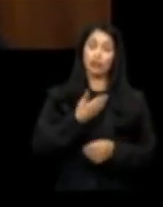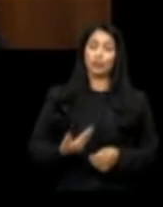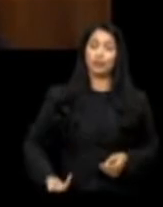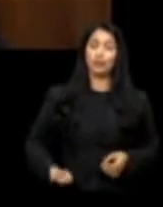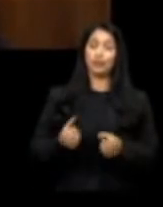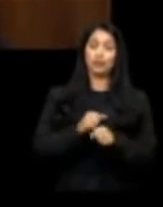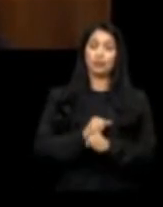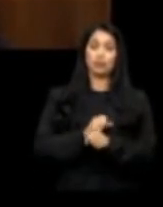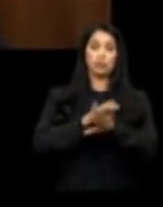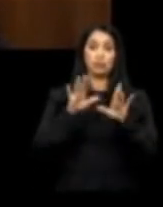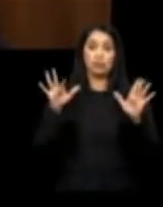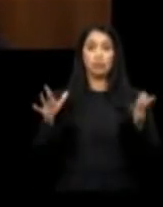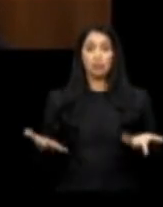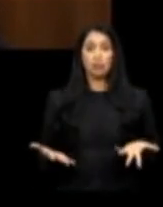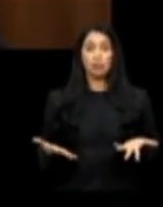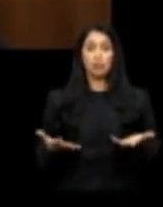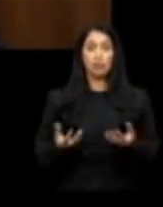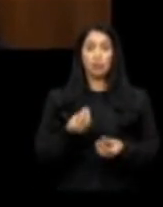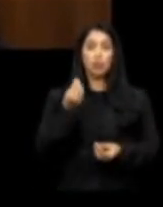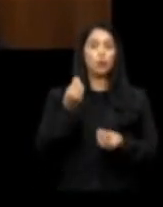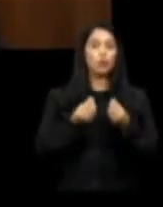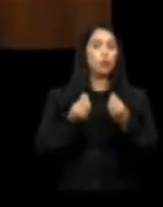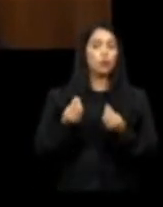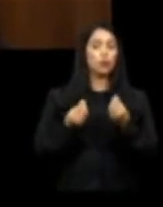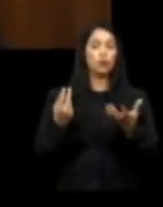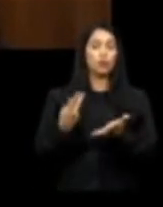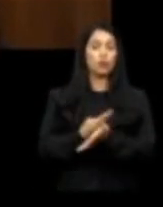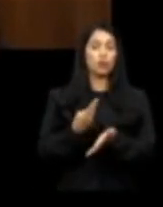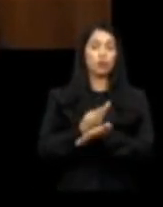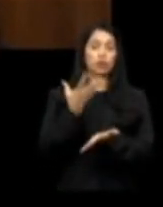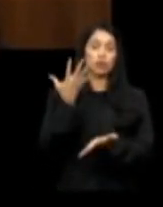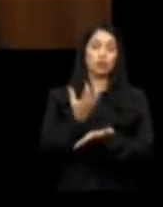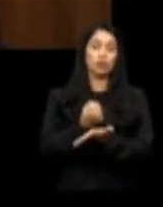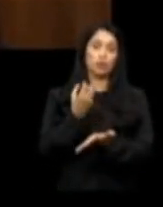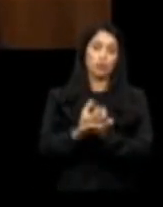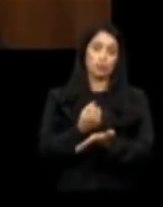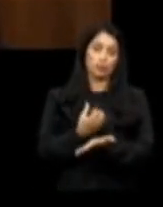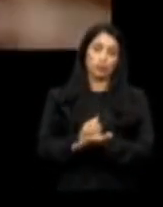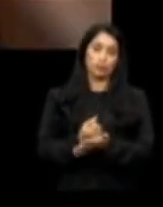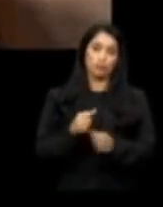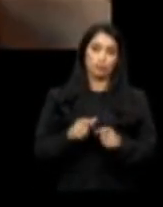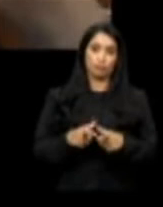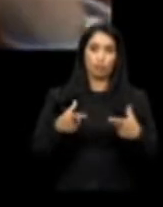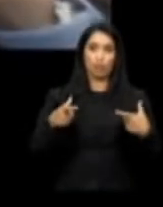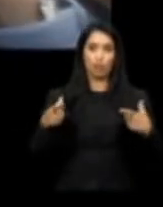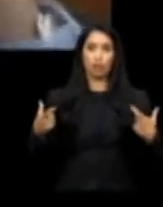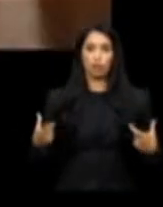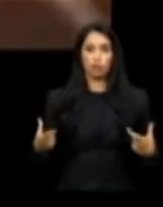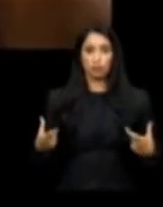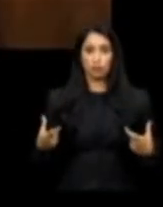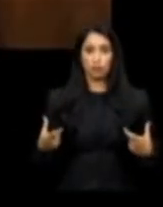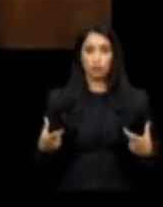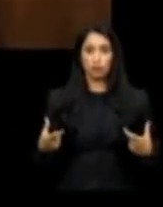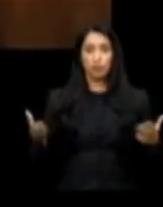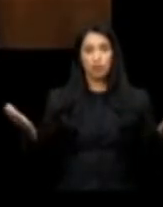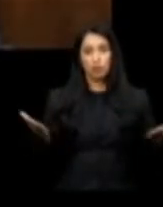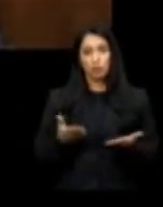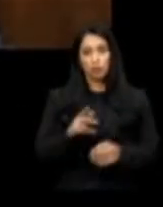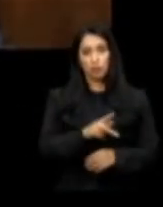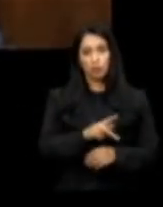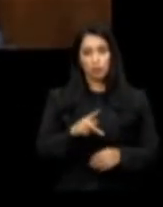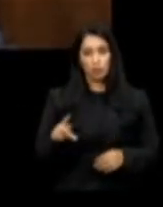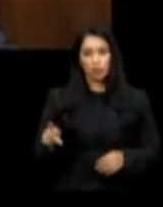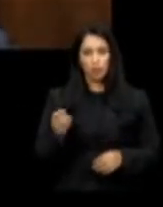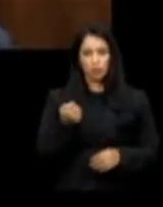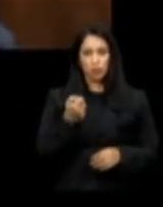e sindicabilidade do tratamento de dados compreendidos em acepção abrangente. Eu passo, presidente, que estou